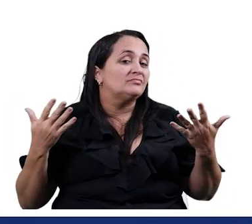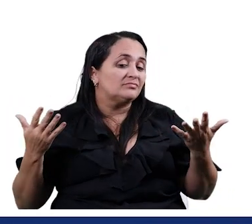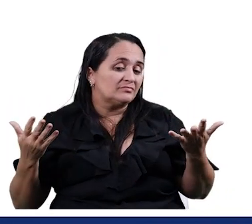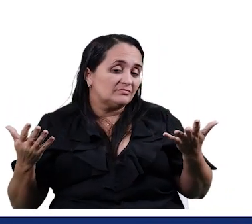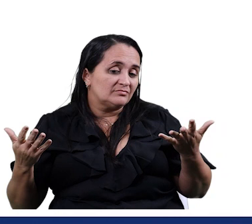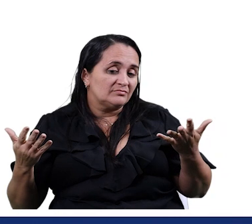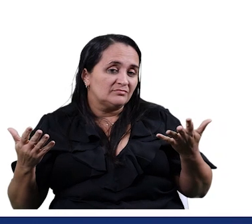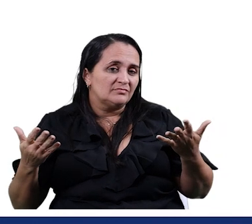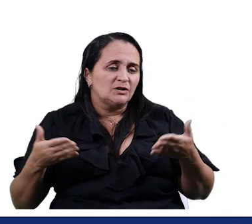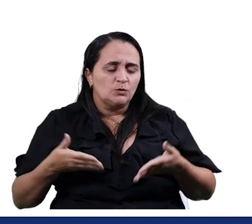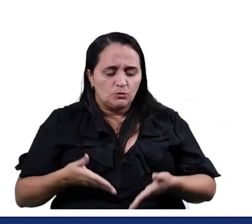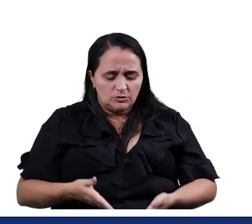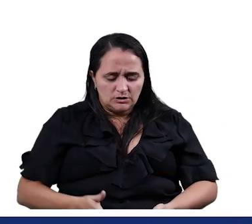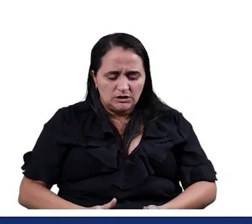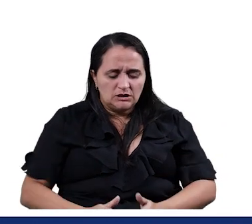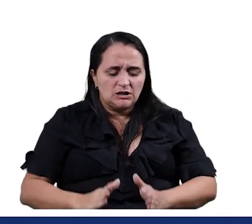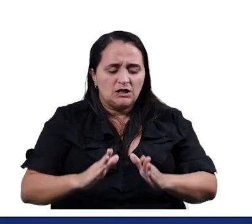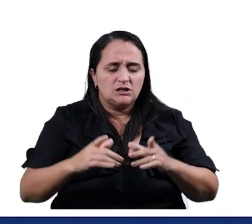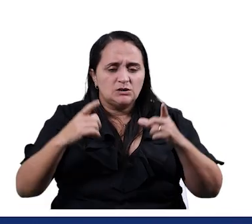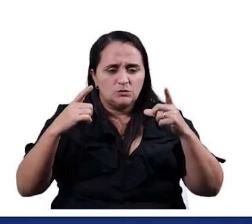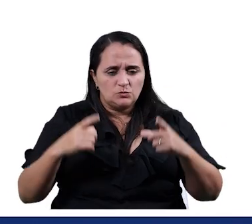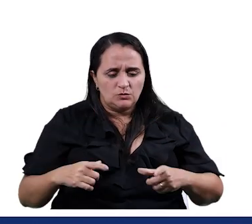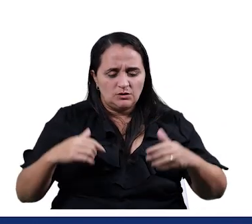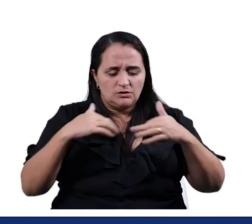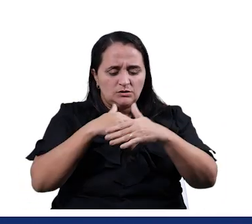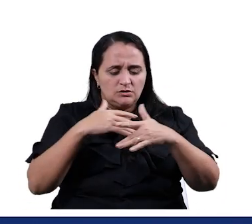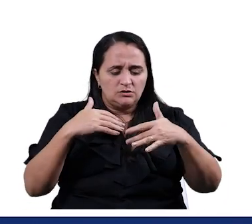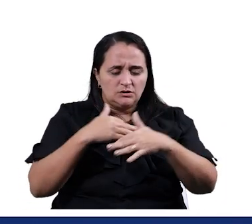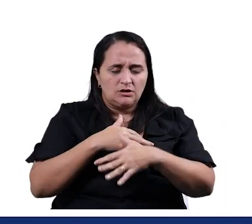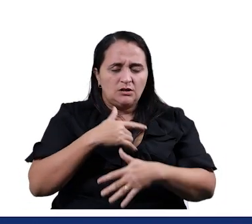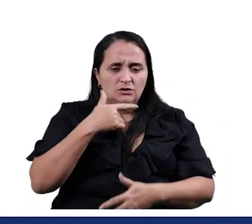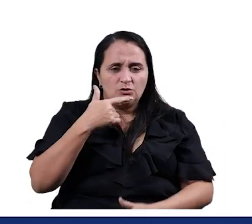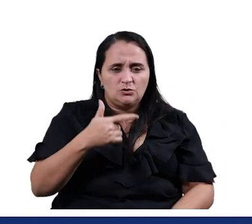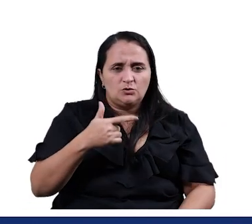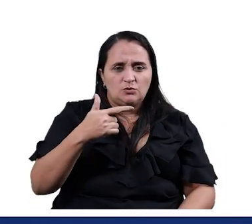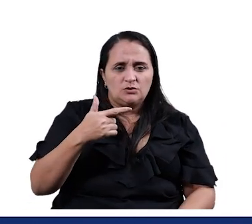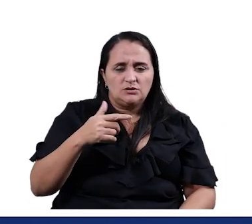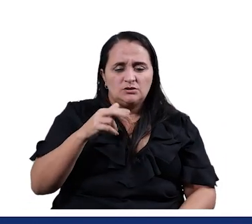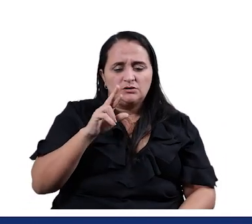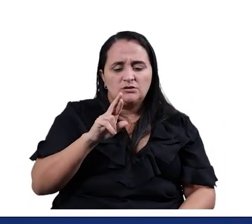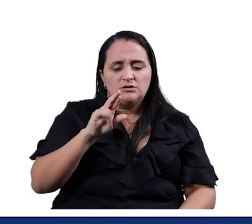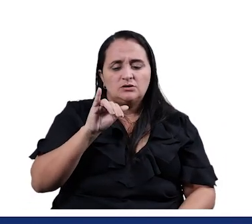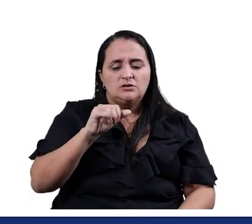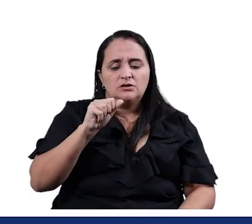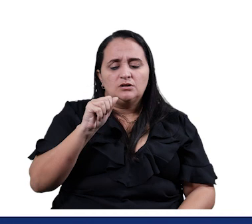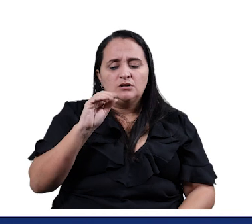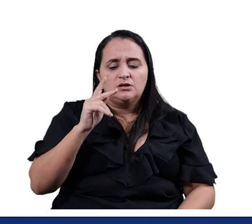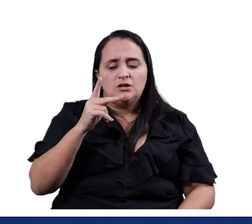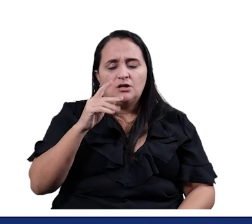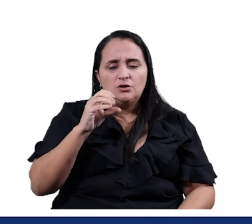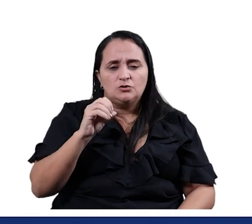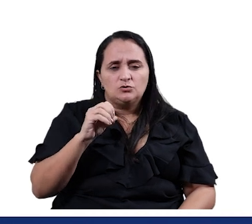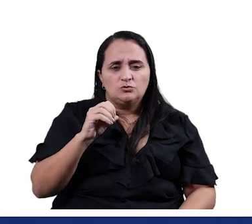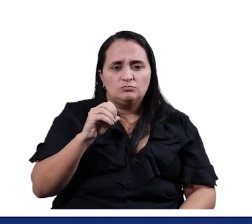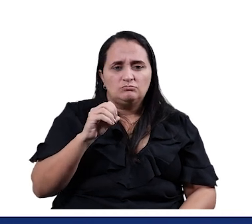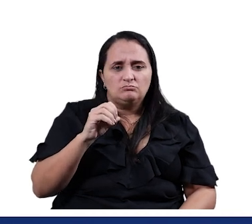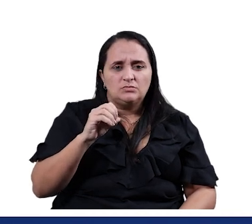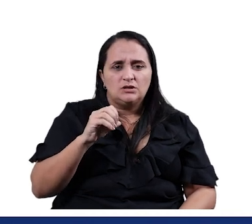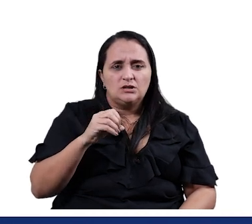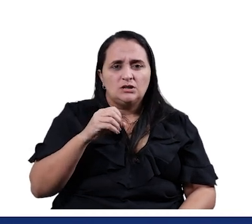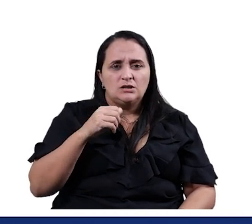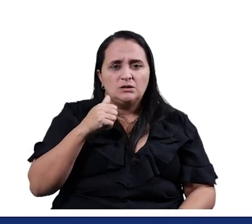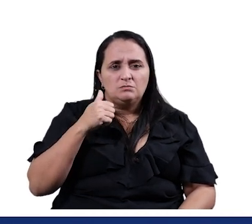Nasci no município de Dois Riachos, em Alagoas, no dia 19 de fevereiro de 1986.